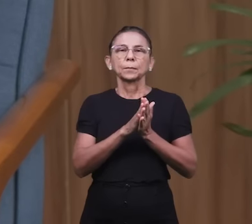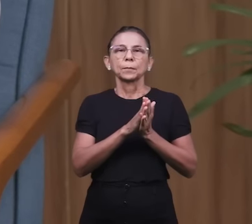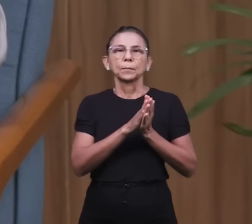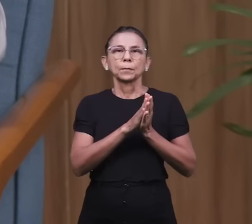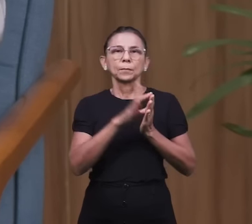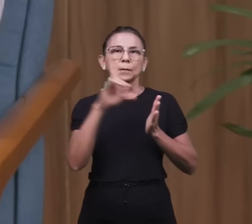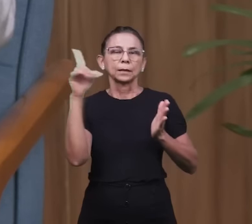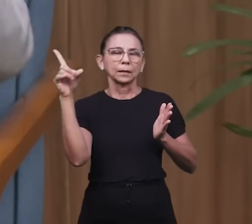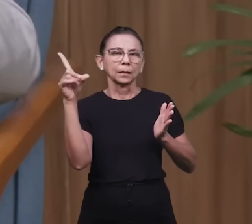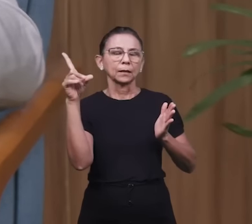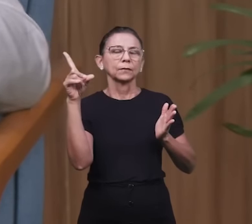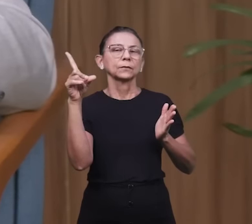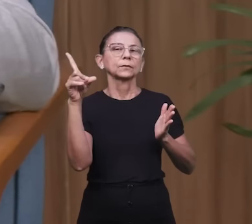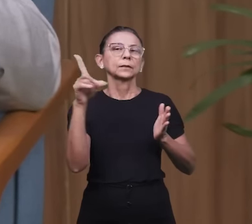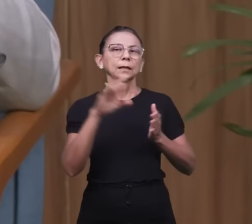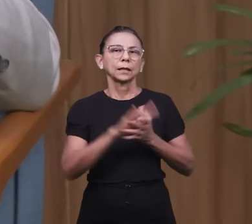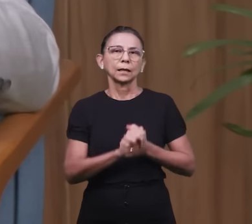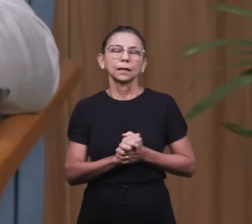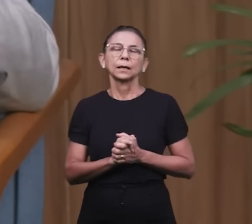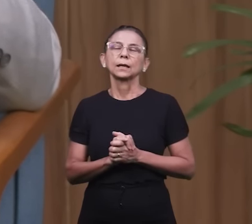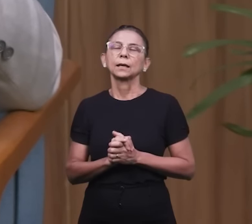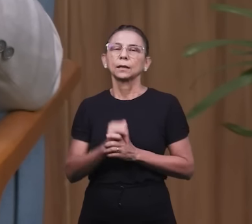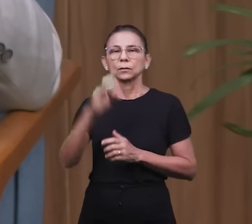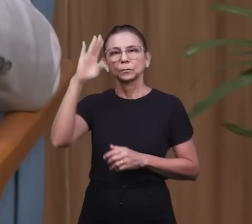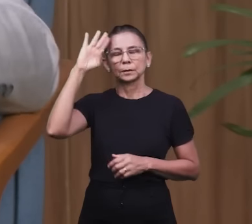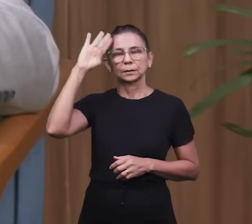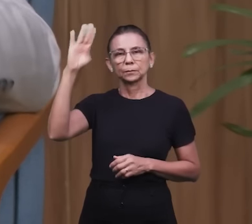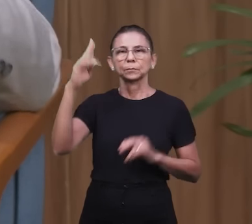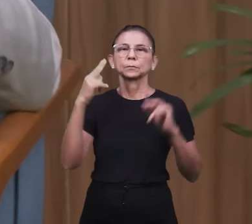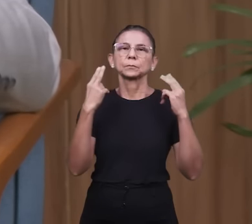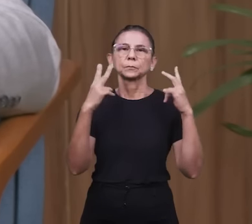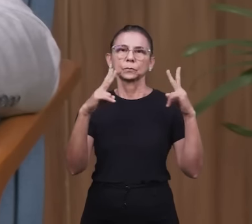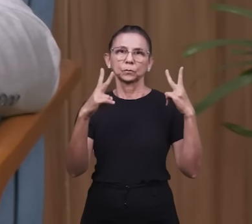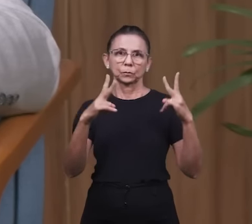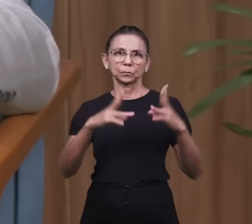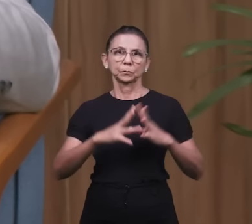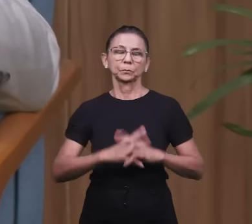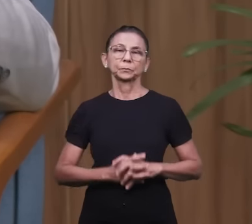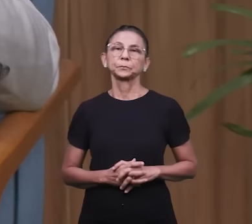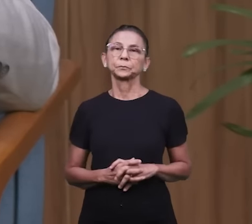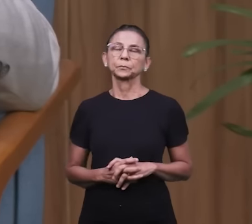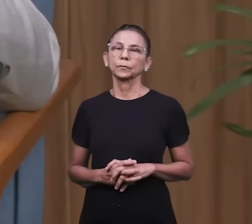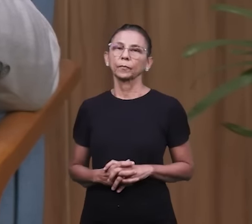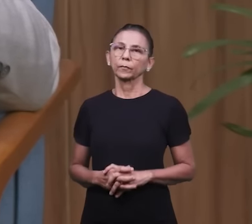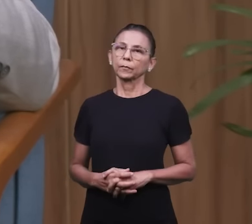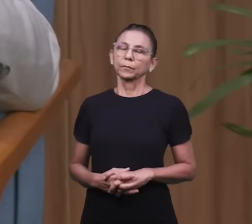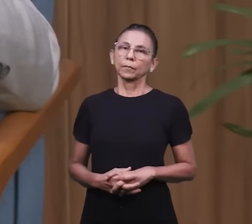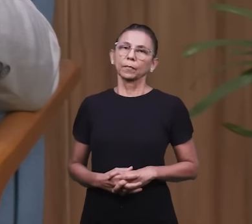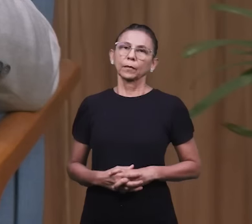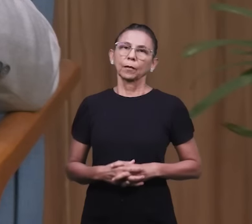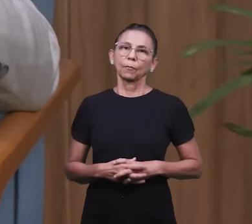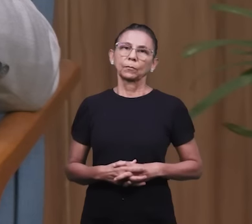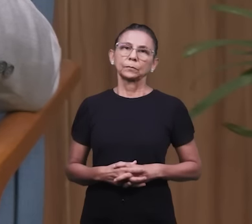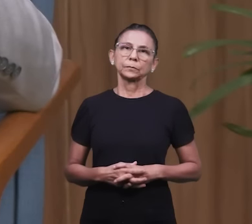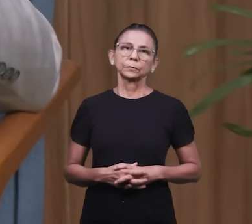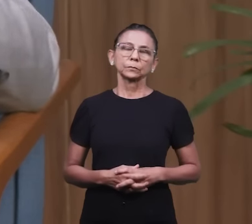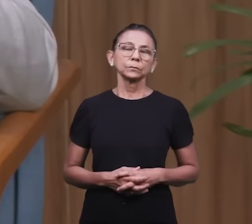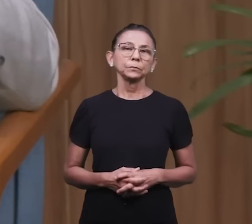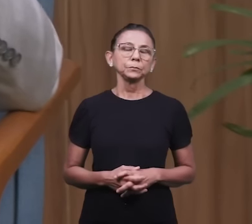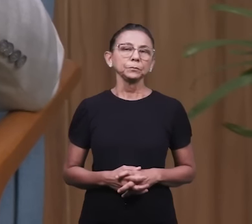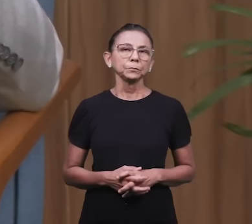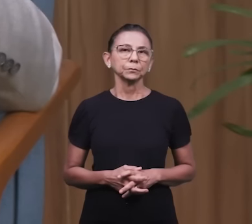no eixo no centro da experiência da saída e da grande Vitória e com detalhe né e a gente